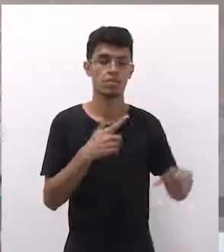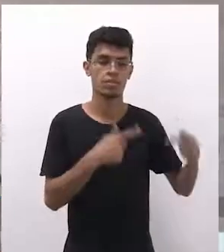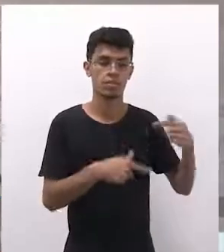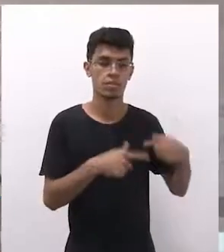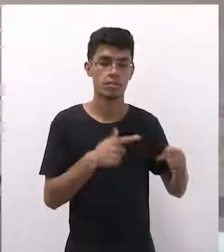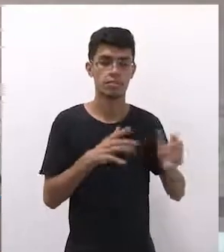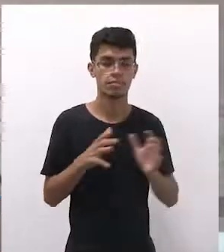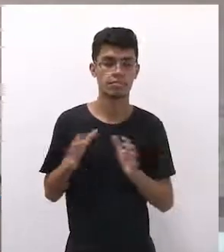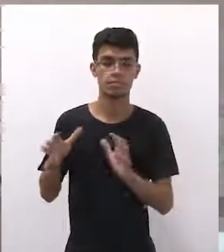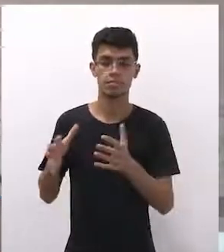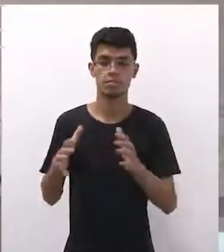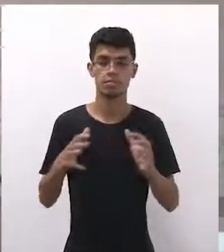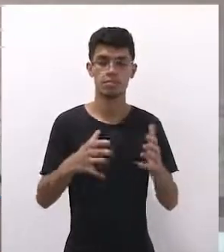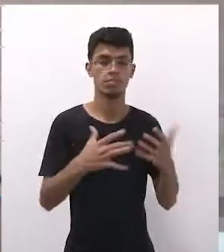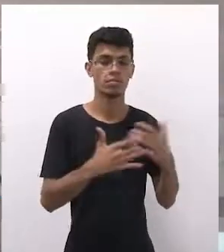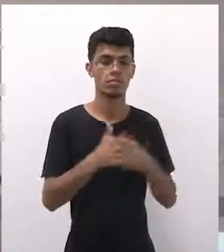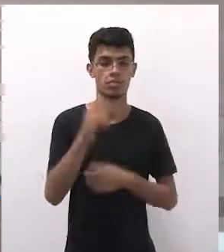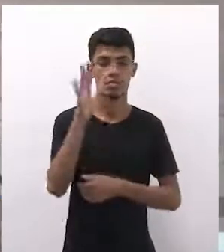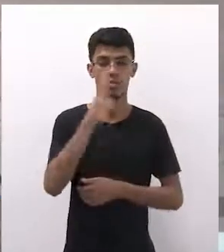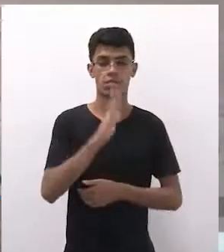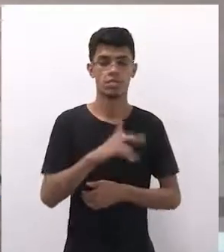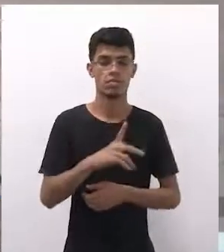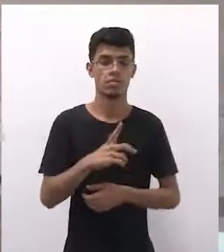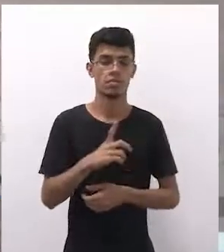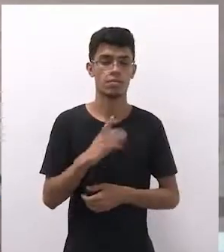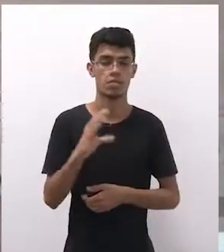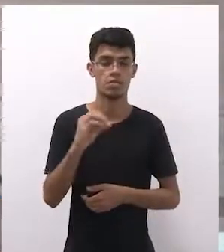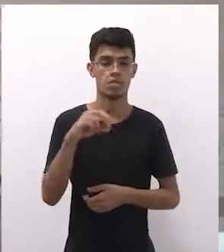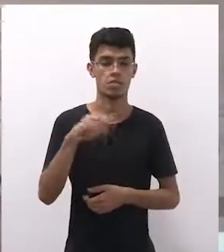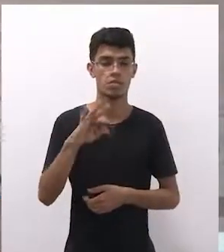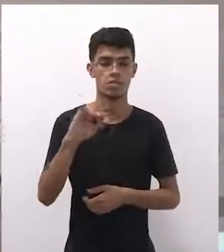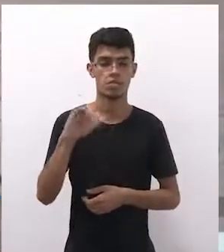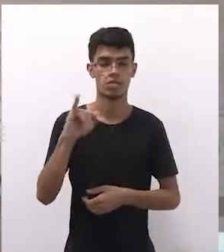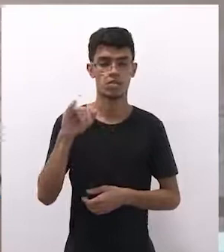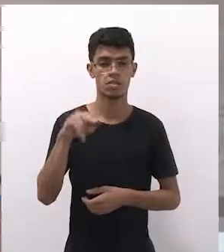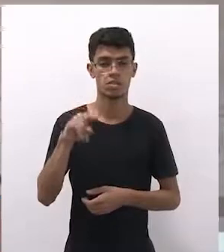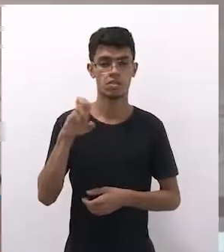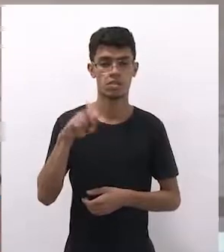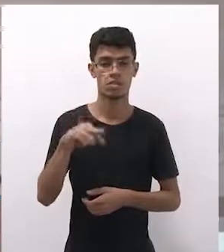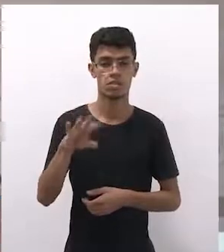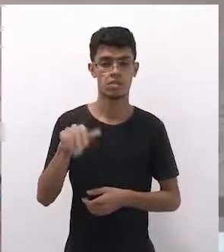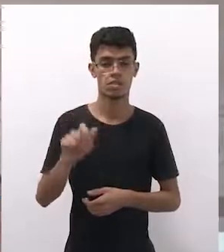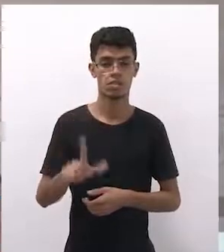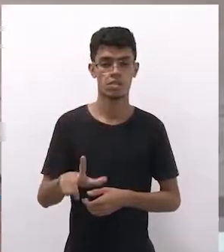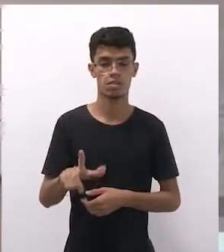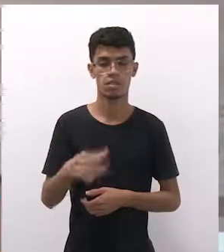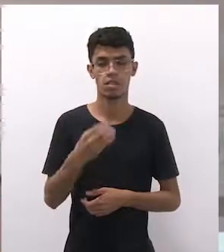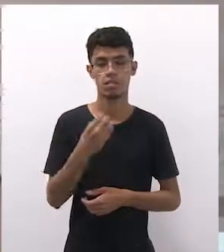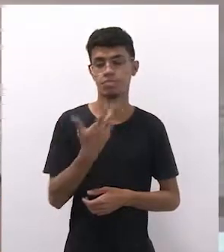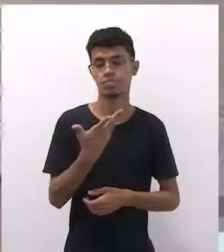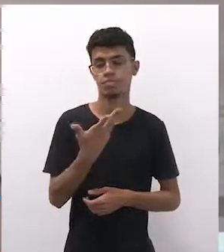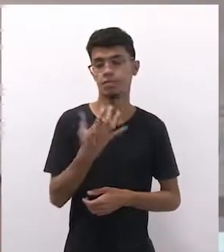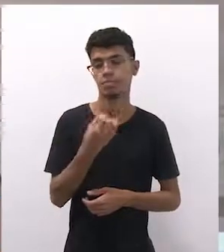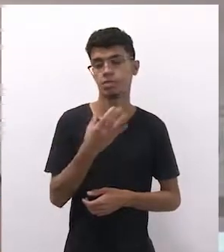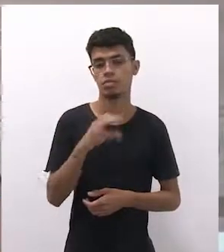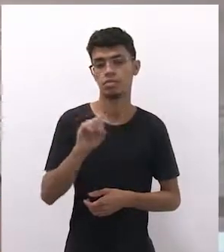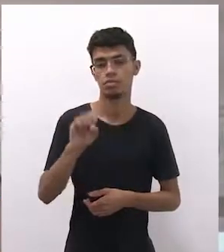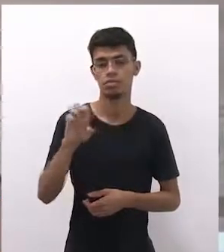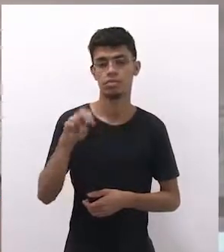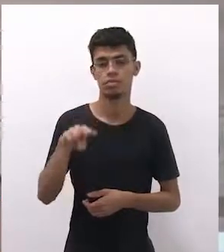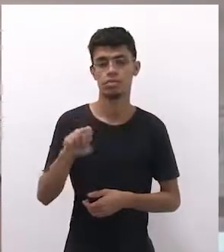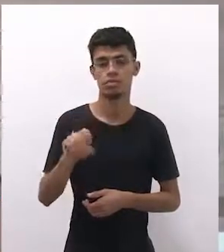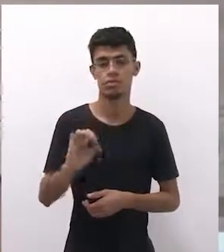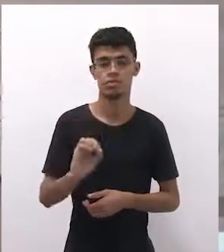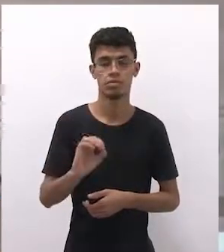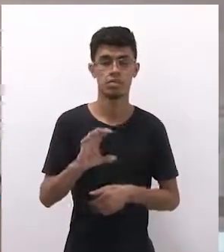muitos grupos, o Brasil é um país continental, né? Acho uma ingenuidade a gente achar que vai ter um consenso, mas a Constituição de